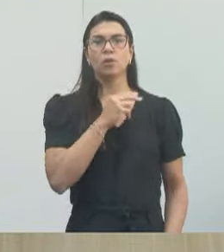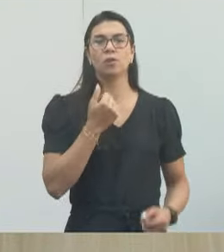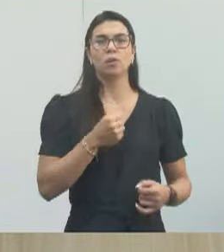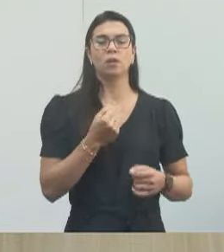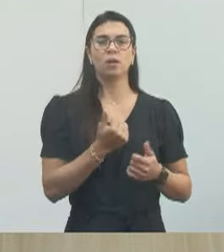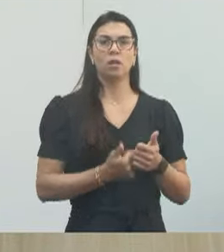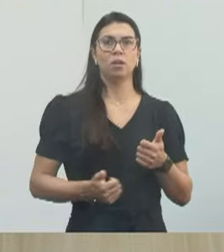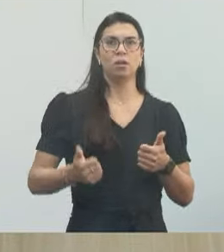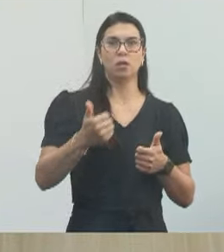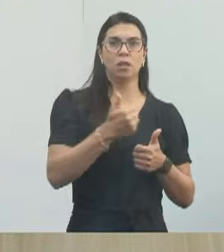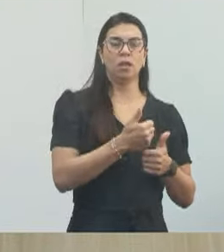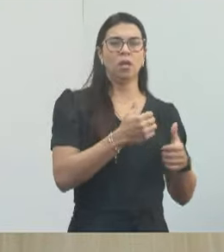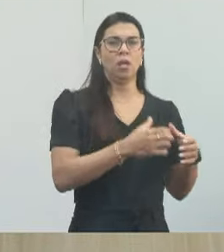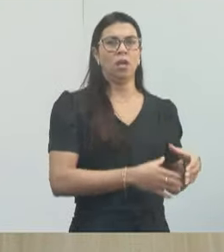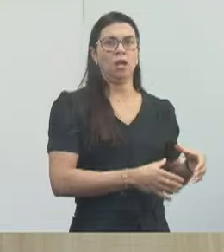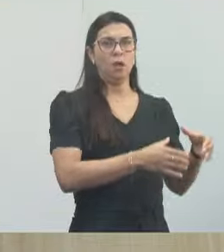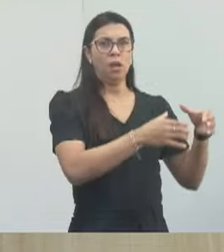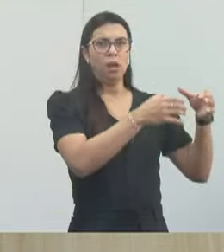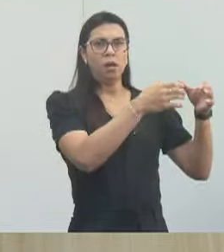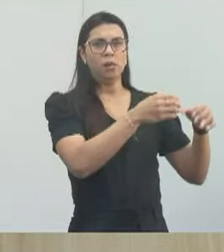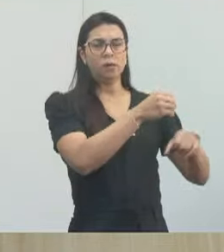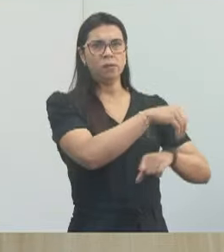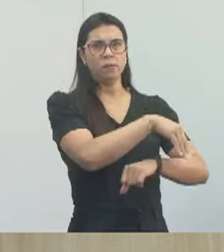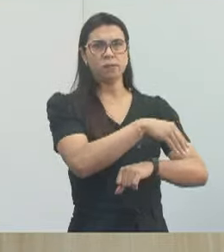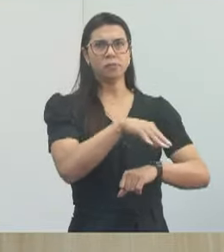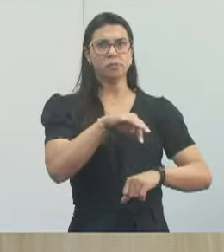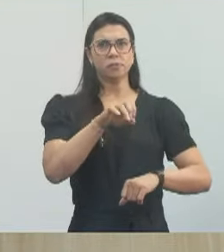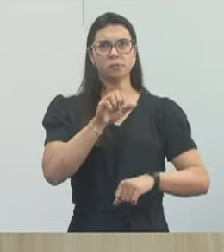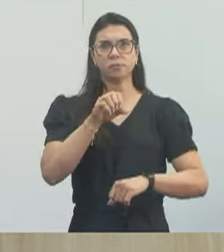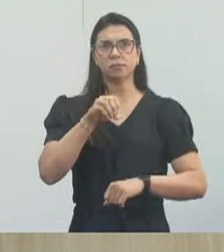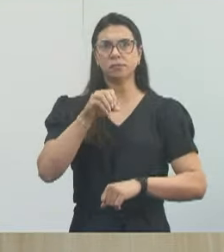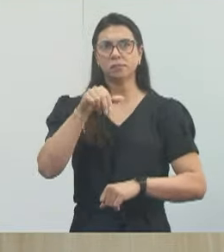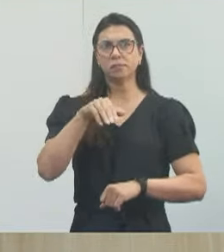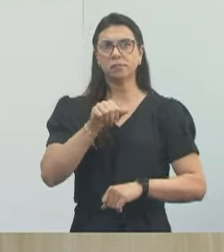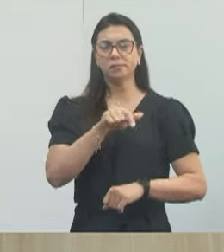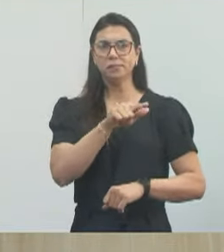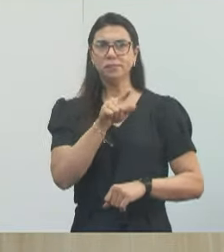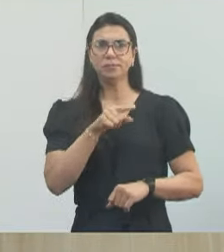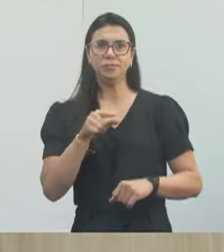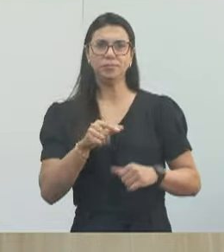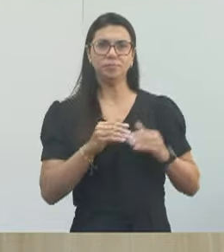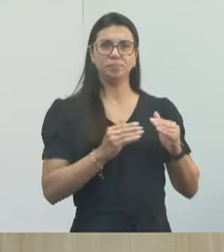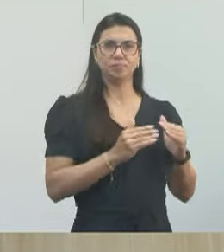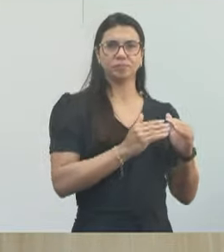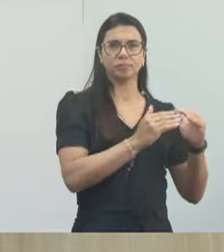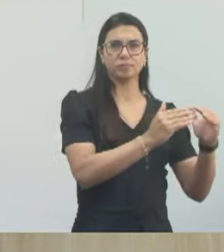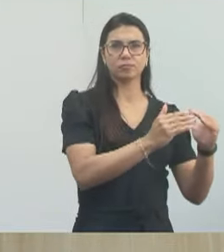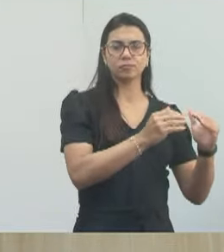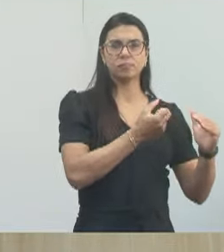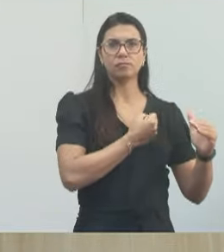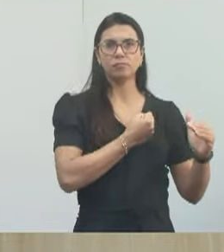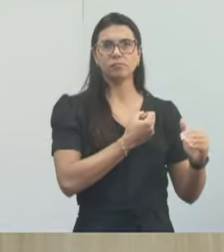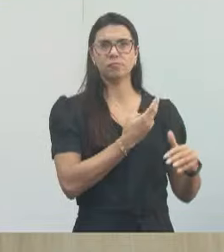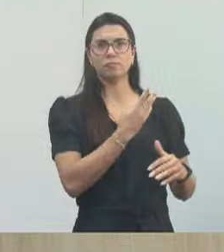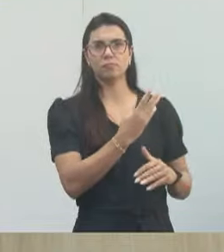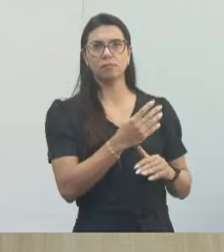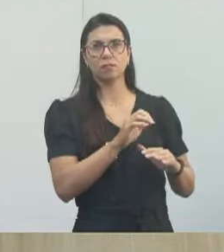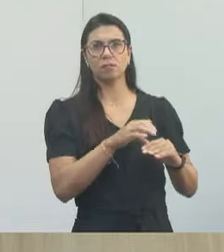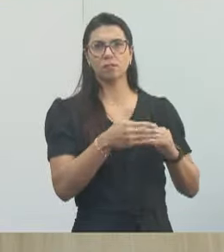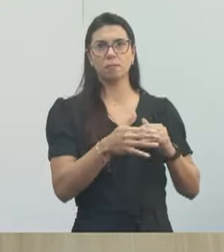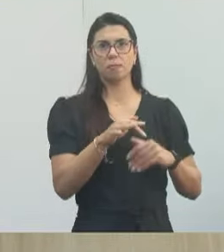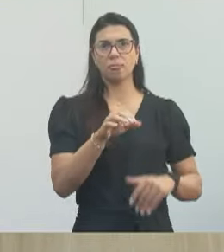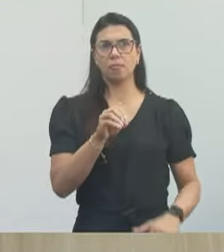do po situado na Travessa Tomás expósito em frente ao número 4 na Vila Formosa